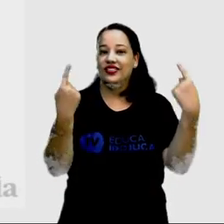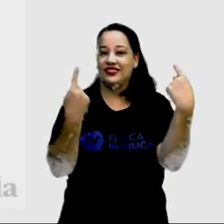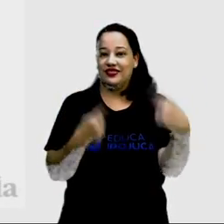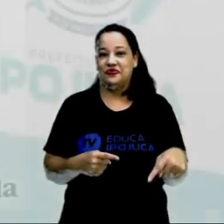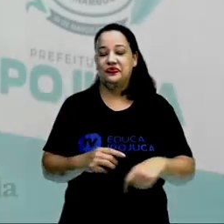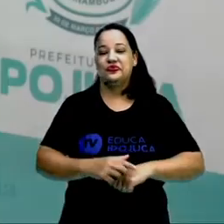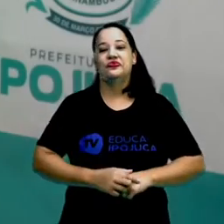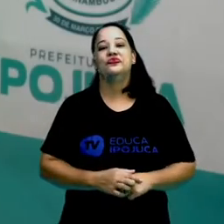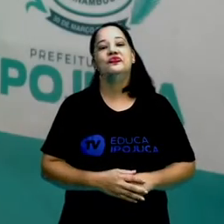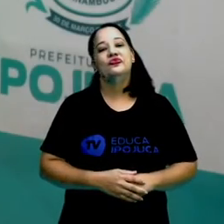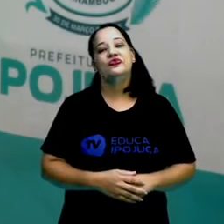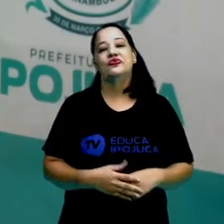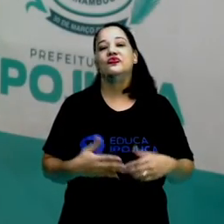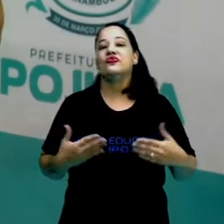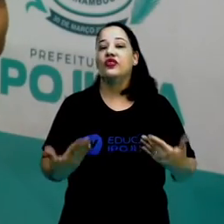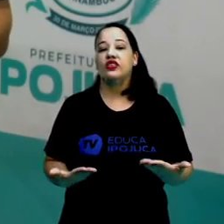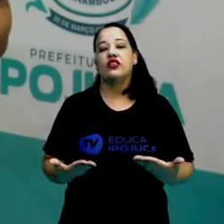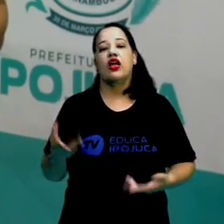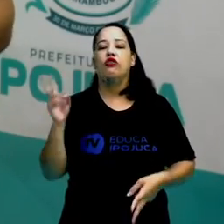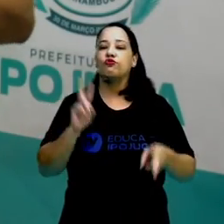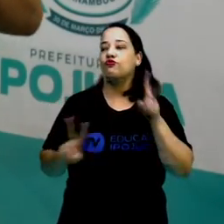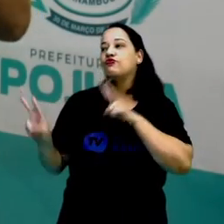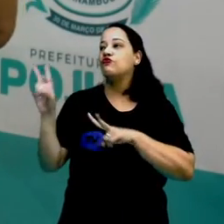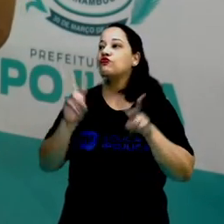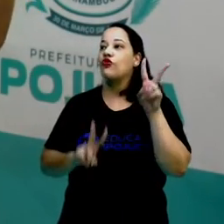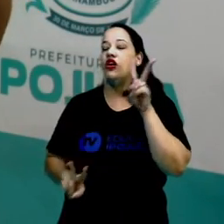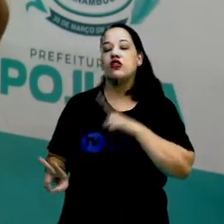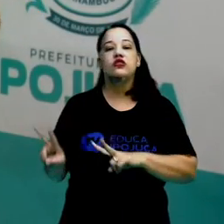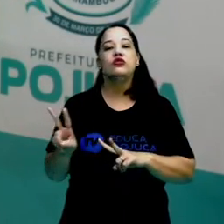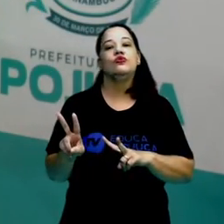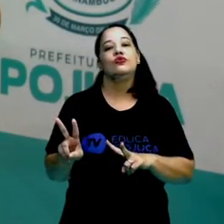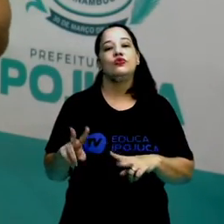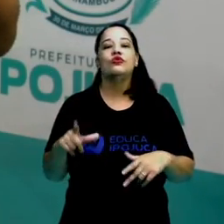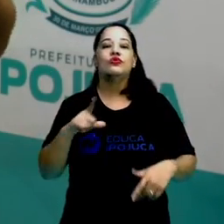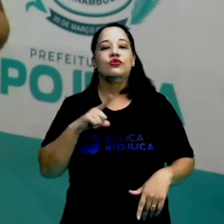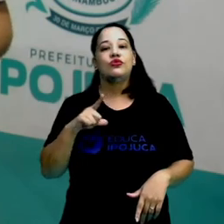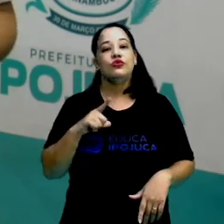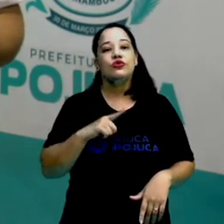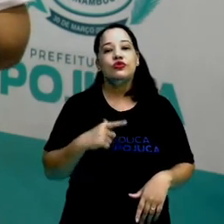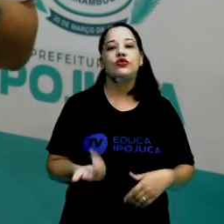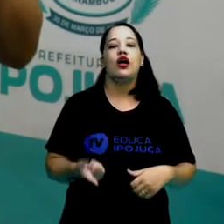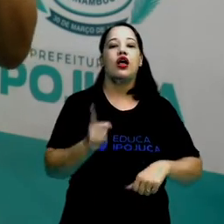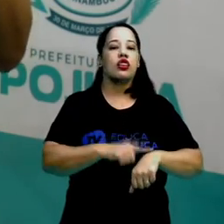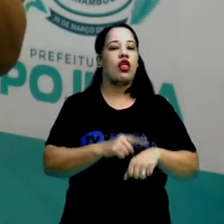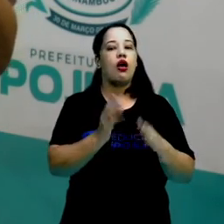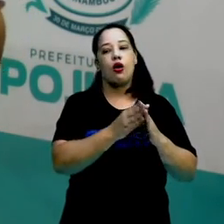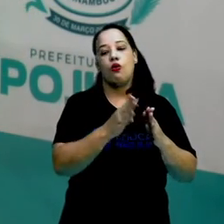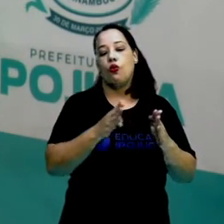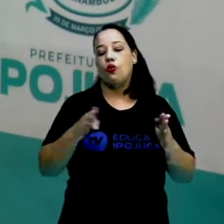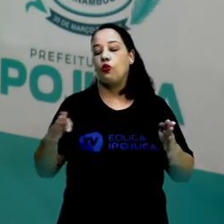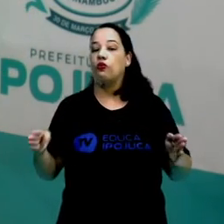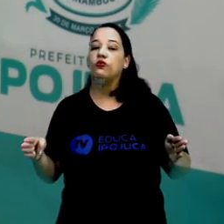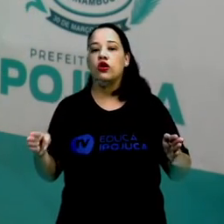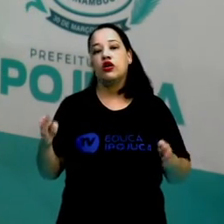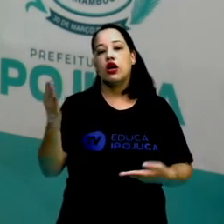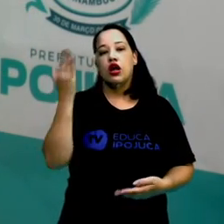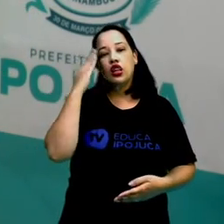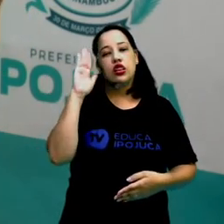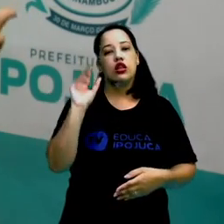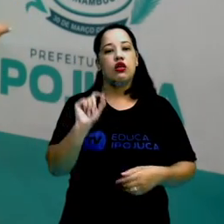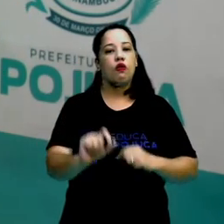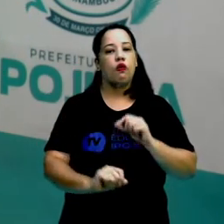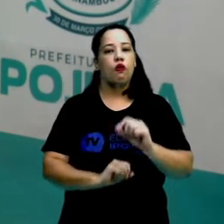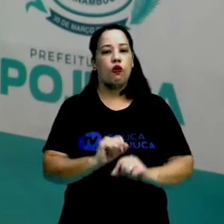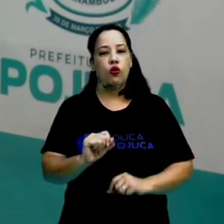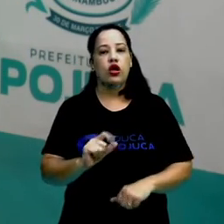Desafio. Diante da configuração do que visualizamos, da questão da cronologia, de entender o que é um